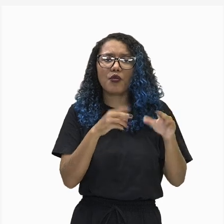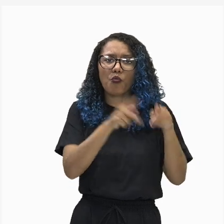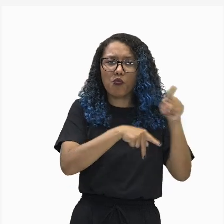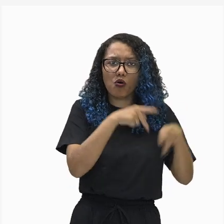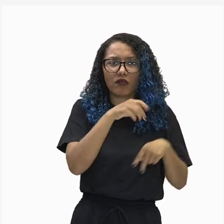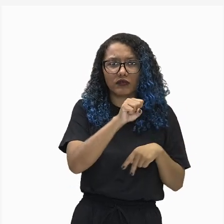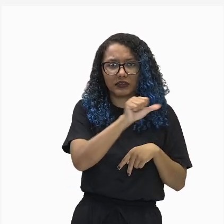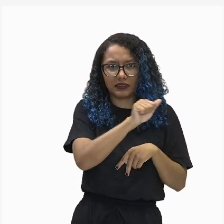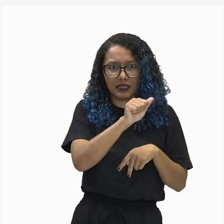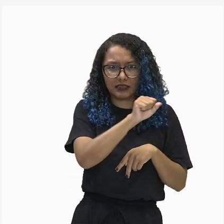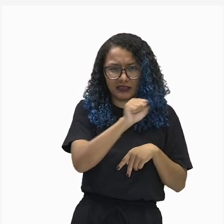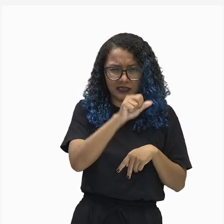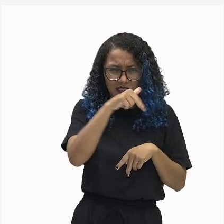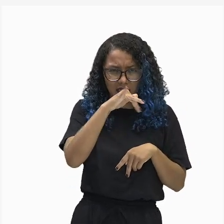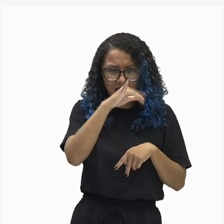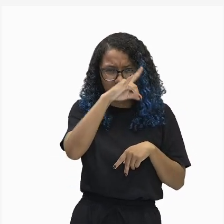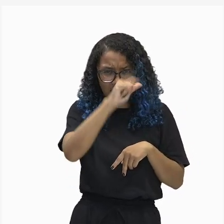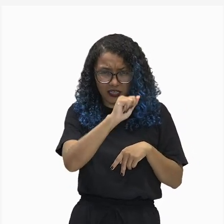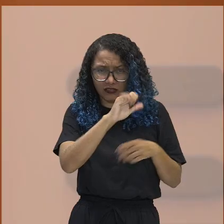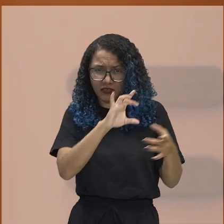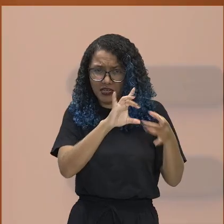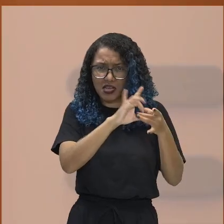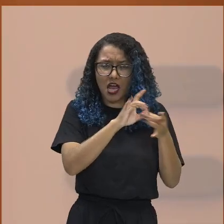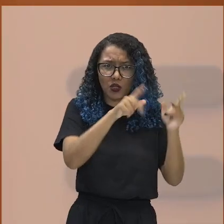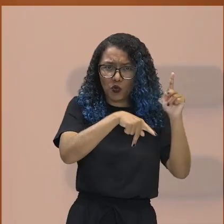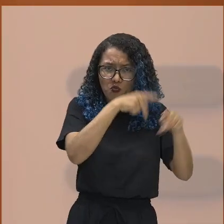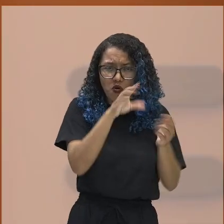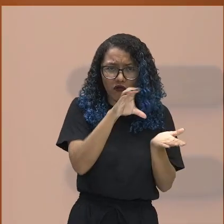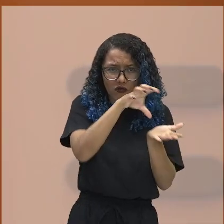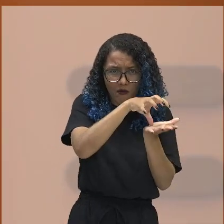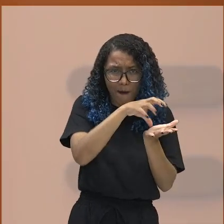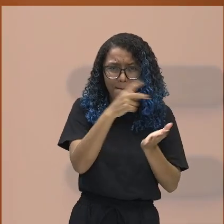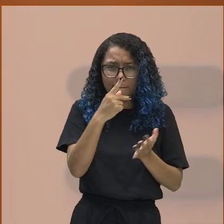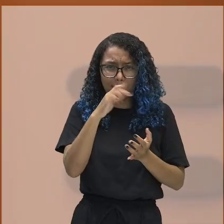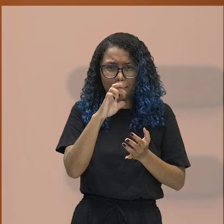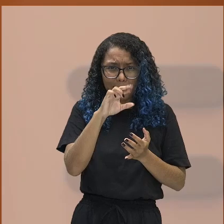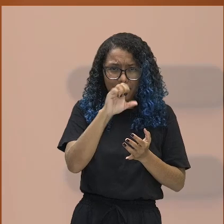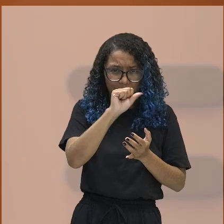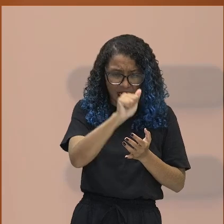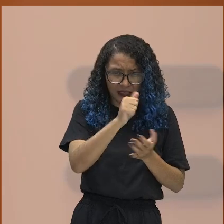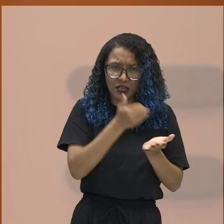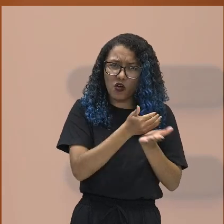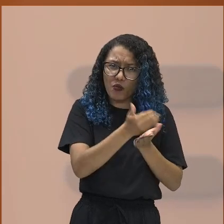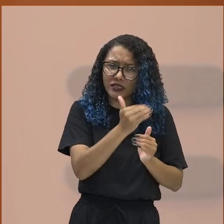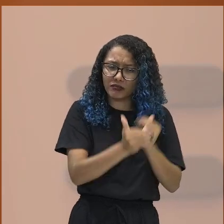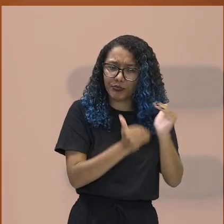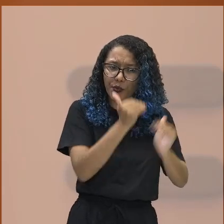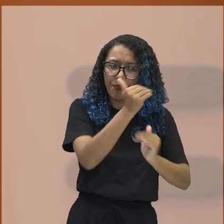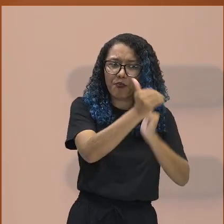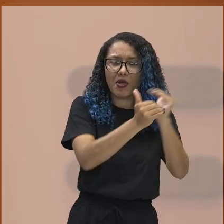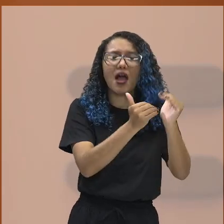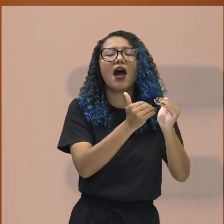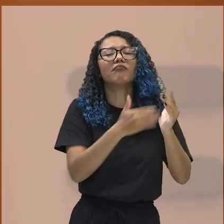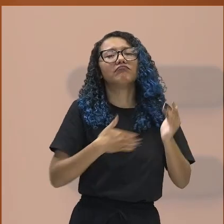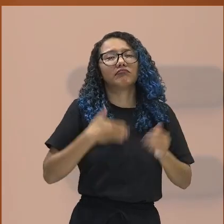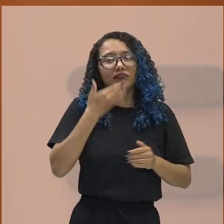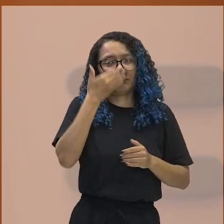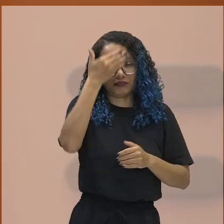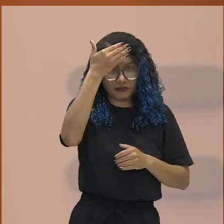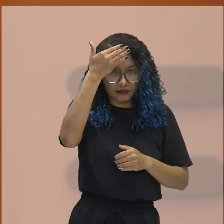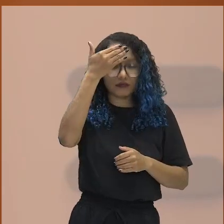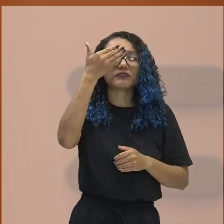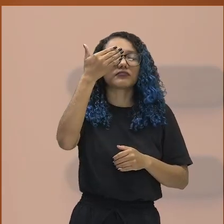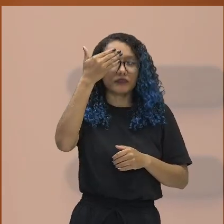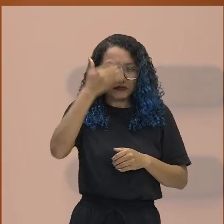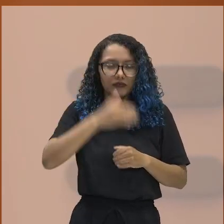ligado aos persas, que está, aos poucos, se tornando, então, aí pré-islâmico, tá? Então, a gente sabe ali que